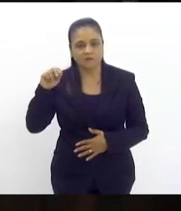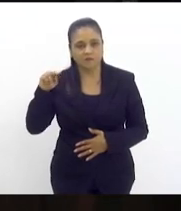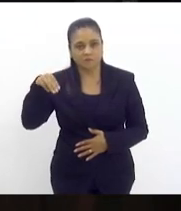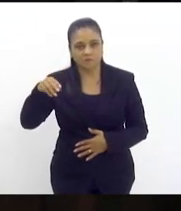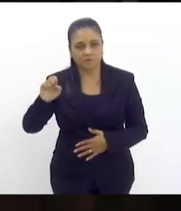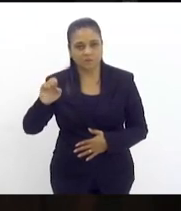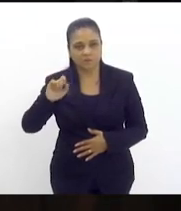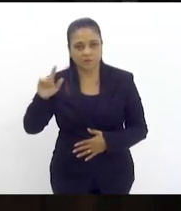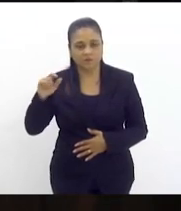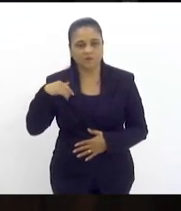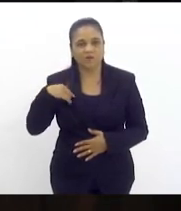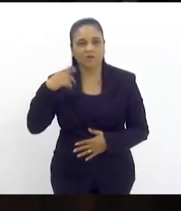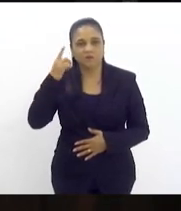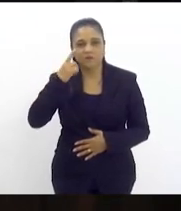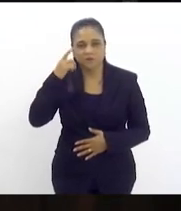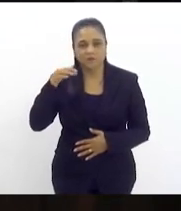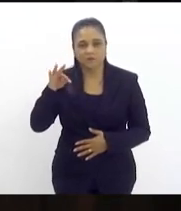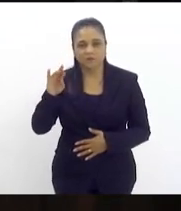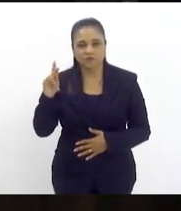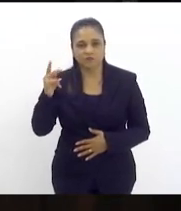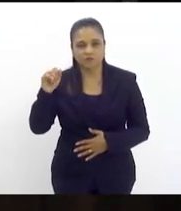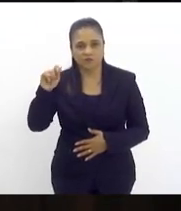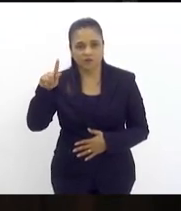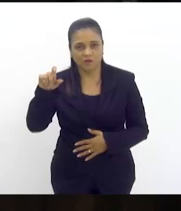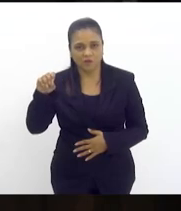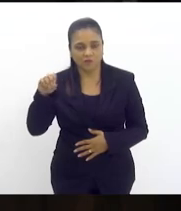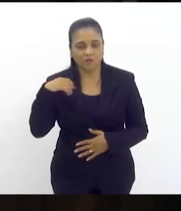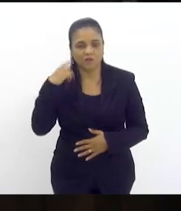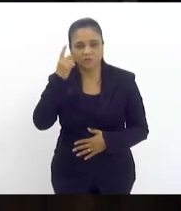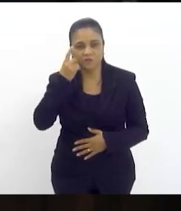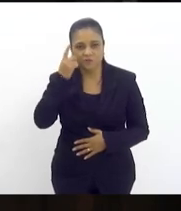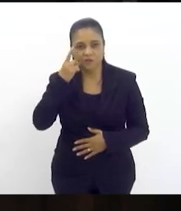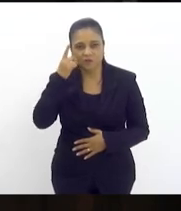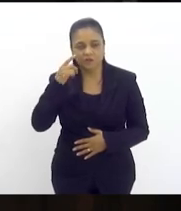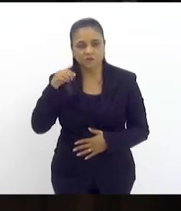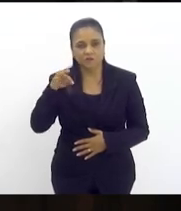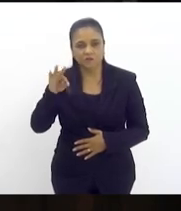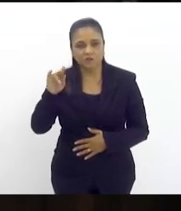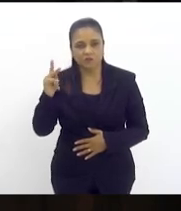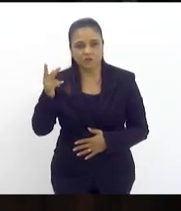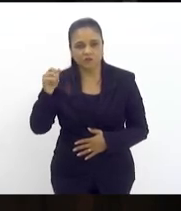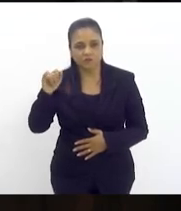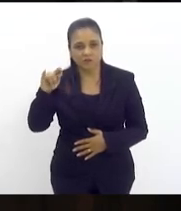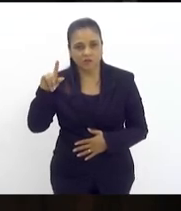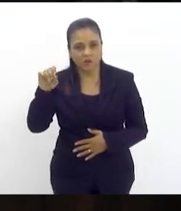Deputado Tiago Galhaço. Deputado Tiago Rangel.